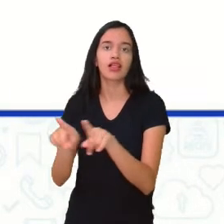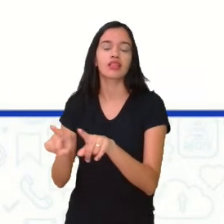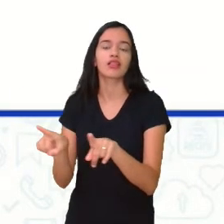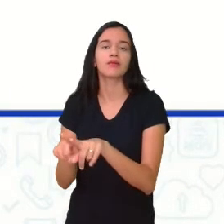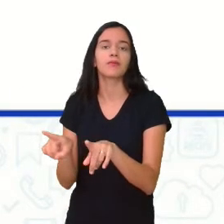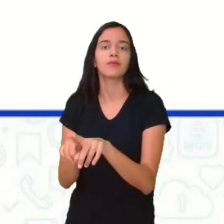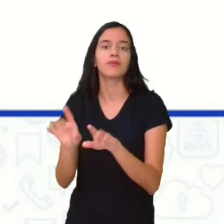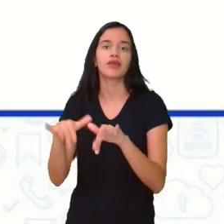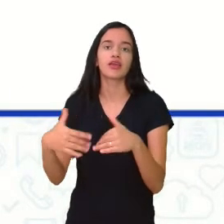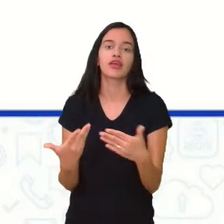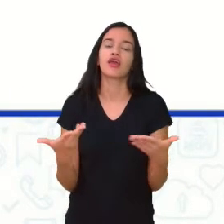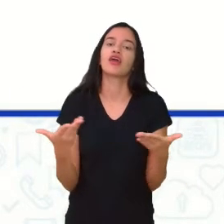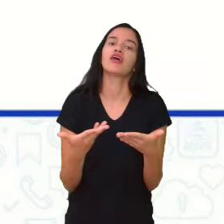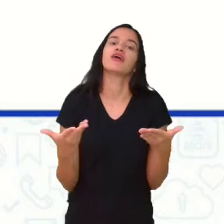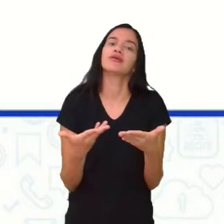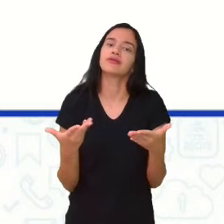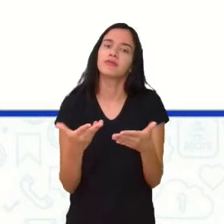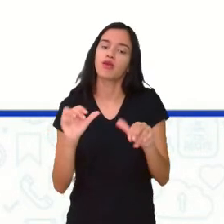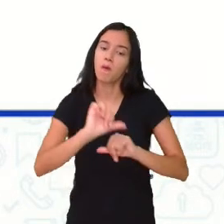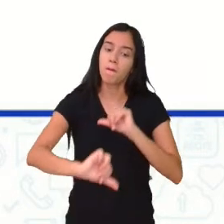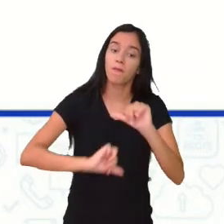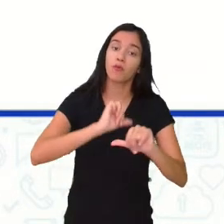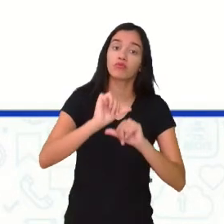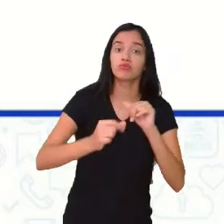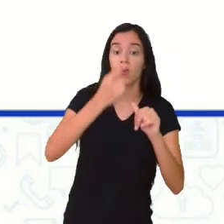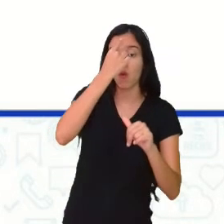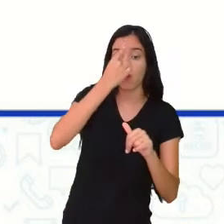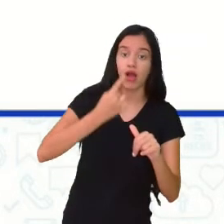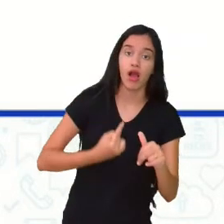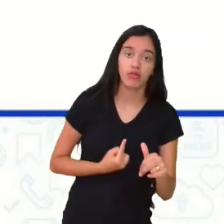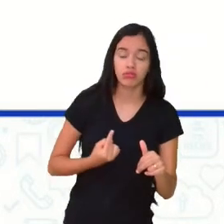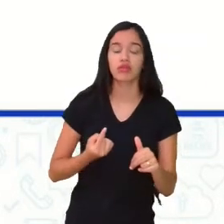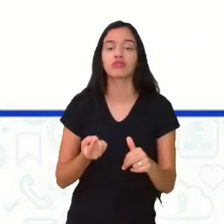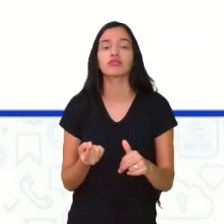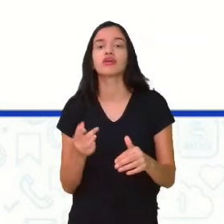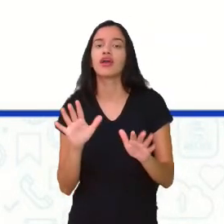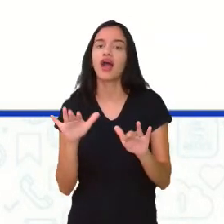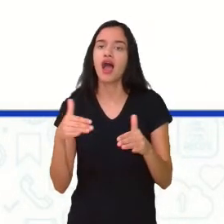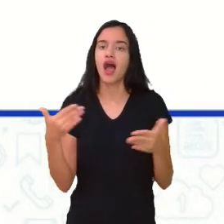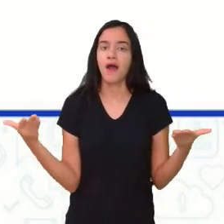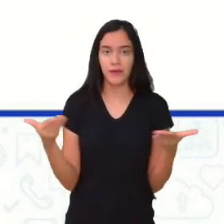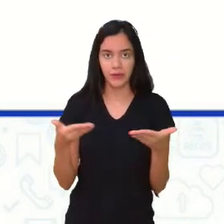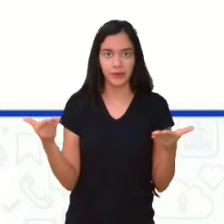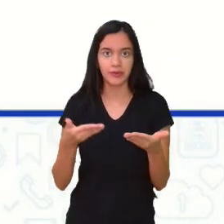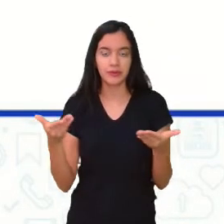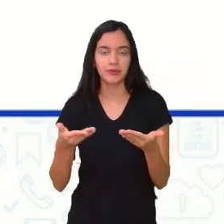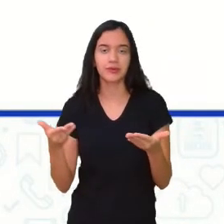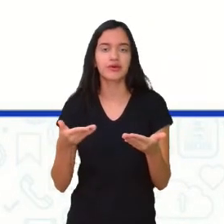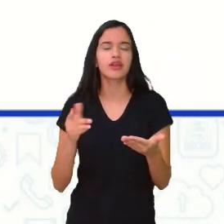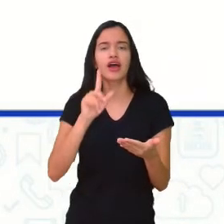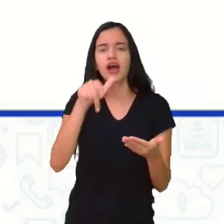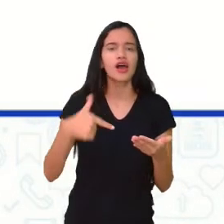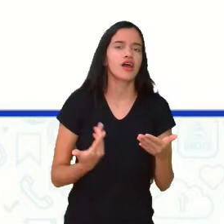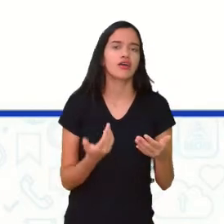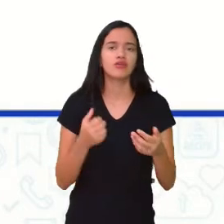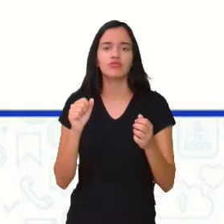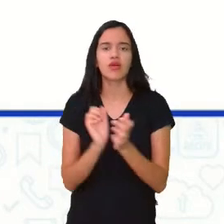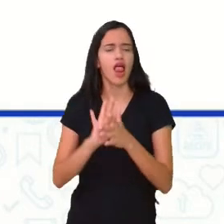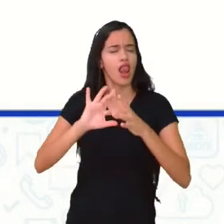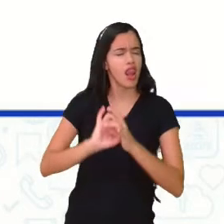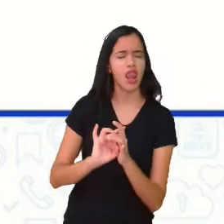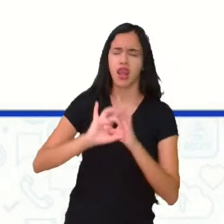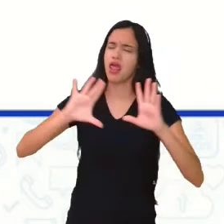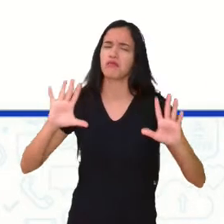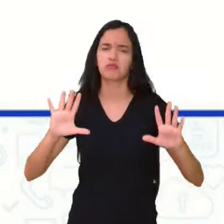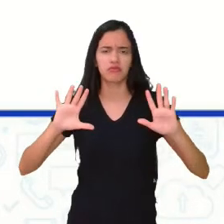feito pelos padres, que ele deixou de ter aquele caráter mais litúrgico, então ele passou a ter, aí ele se soltou mesmo, né,